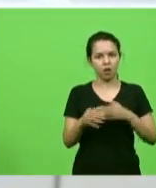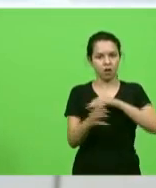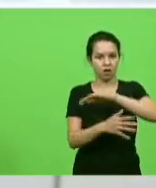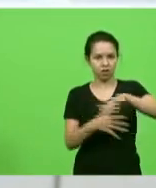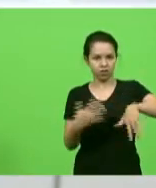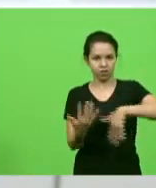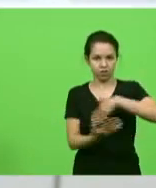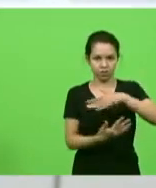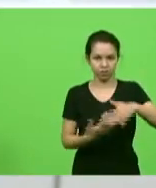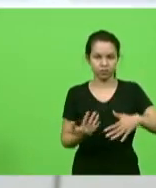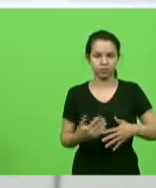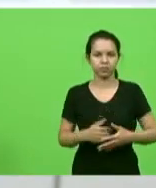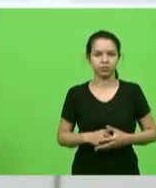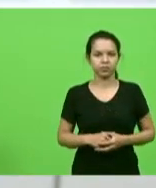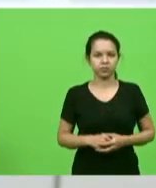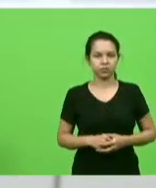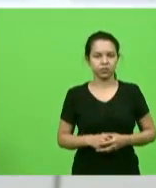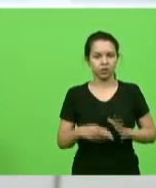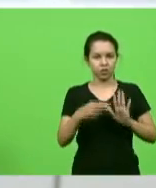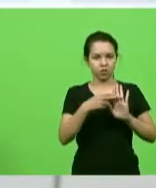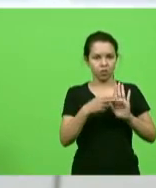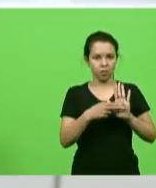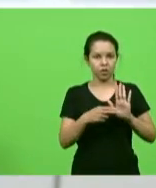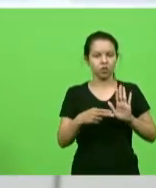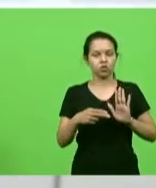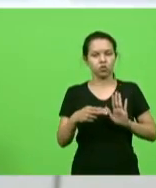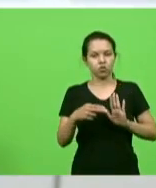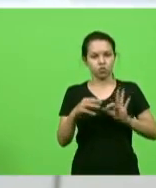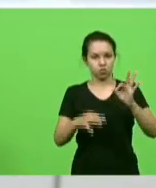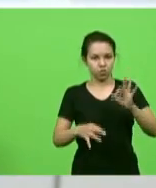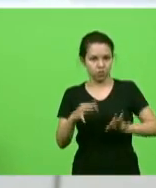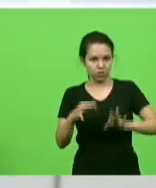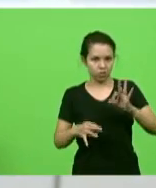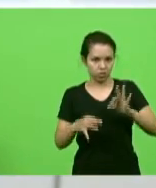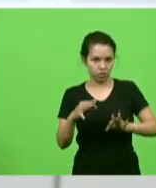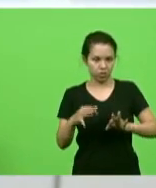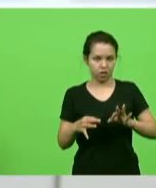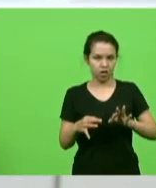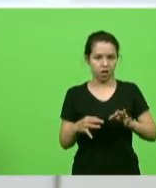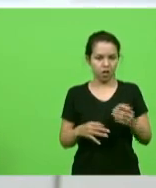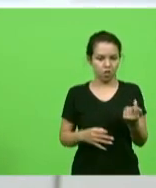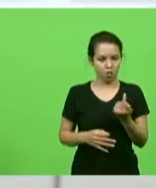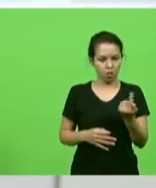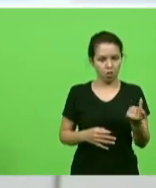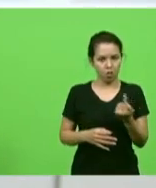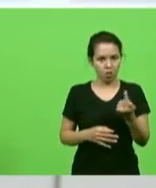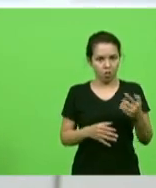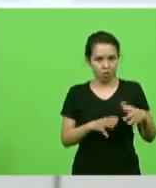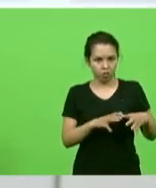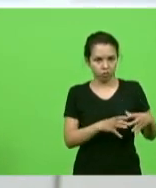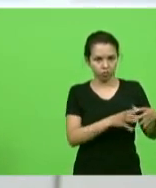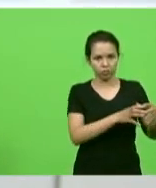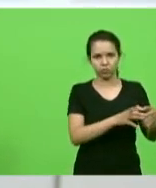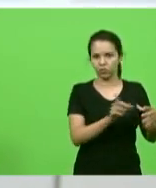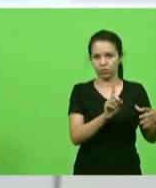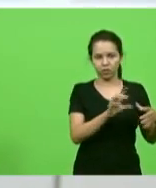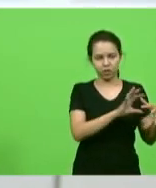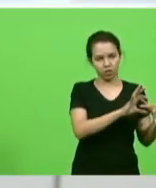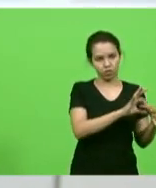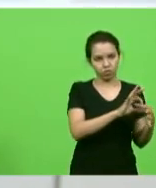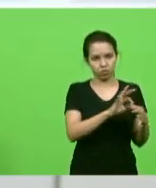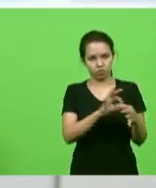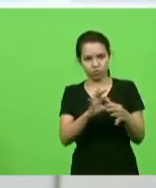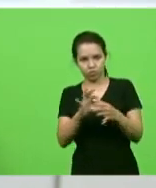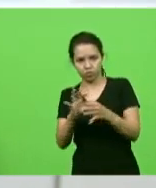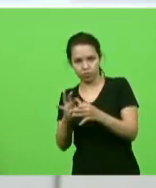arbitrária as normas jurídicas não vivem isoladas mas no entrelaçamento intravasamento